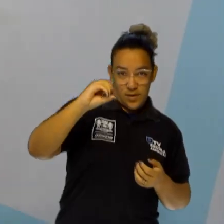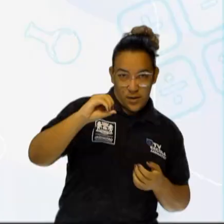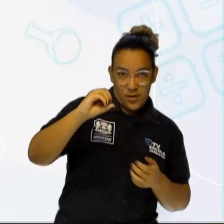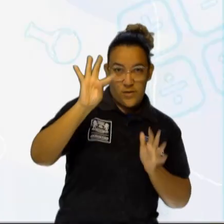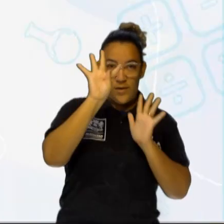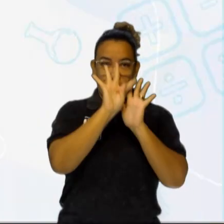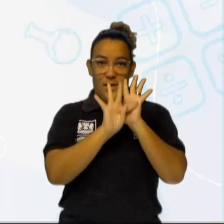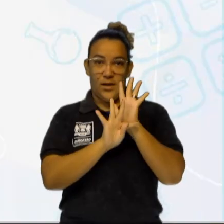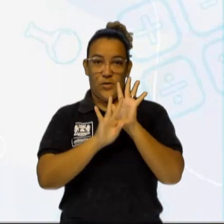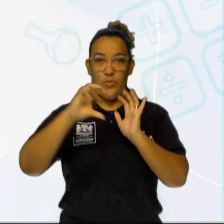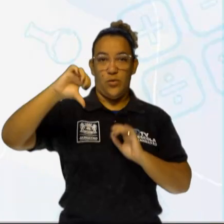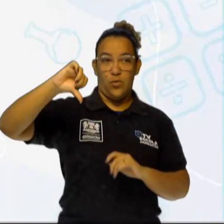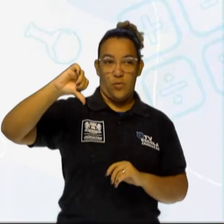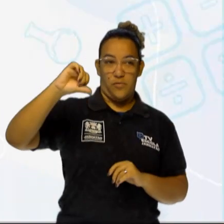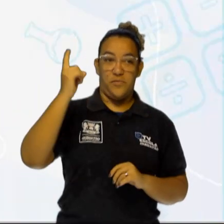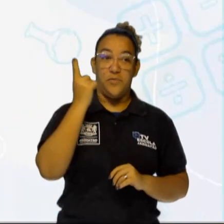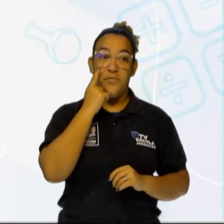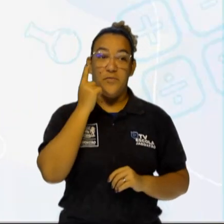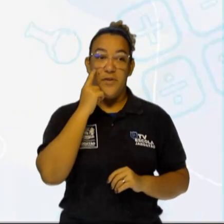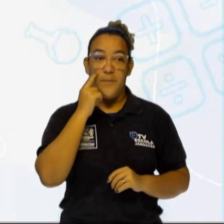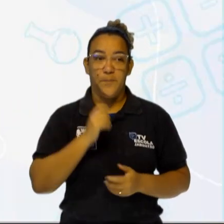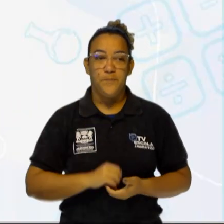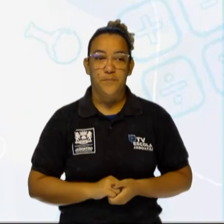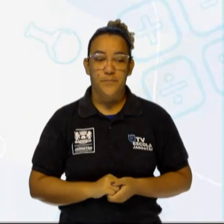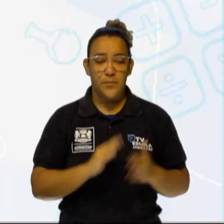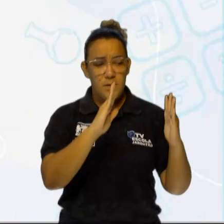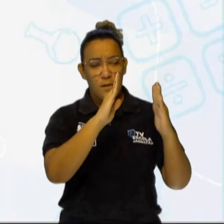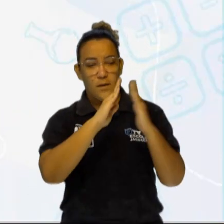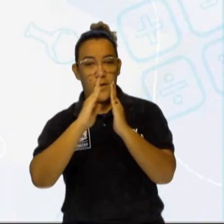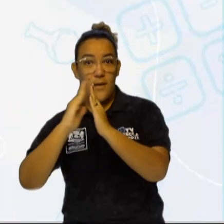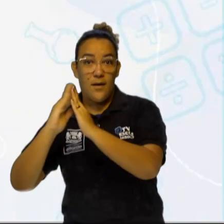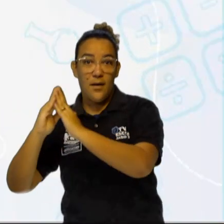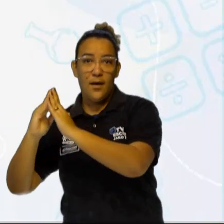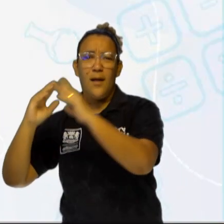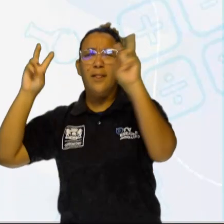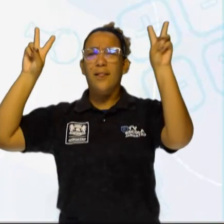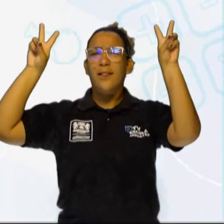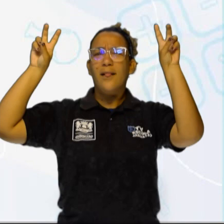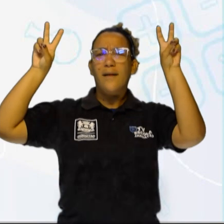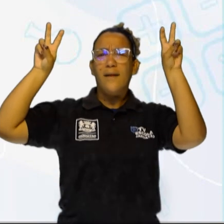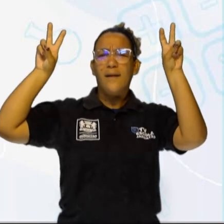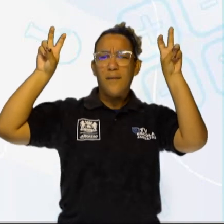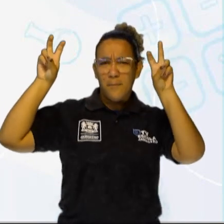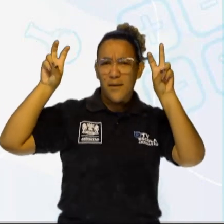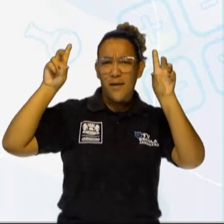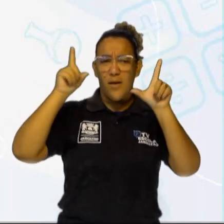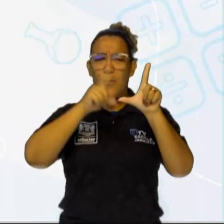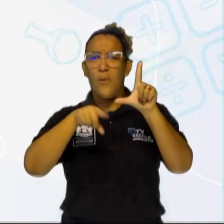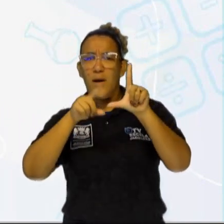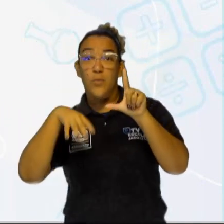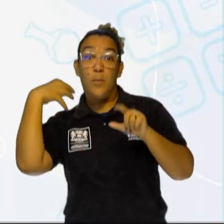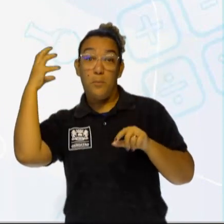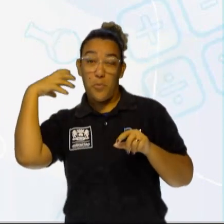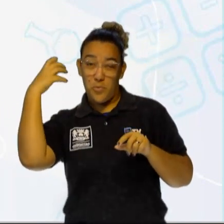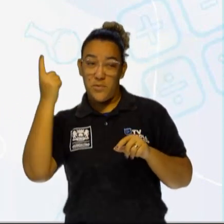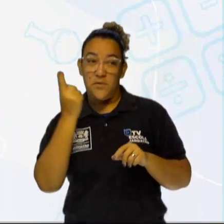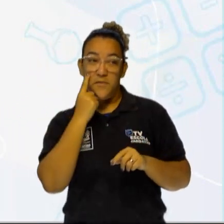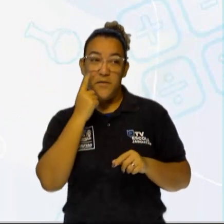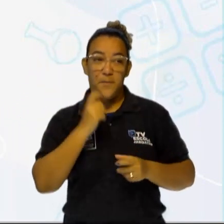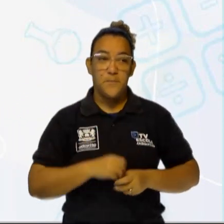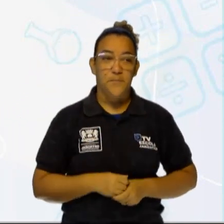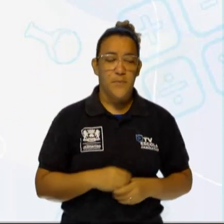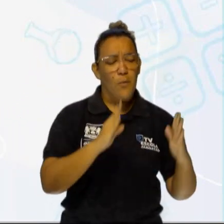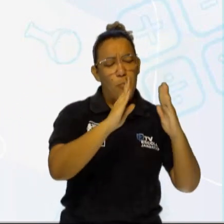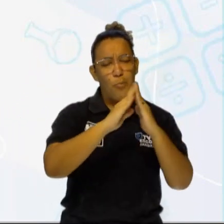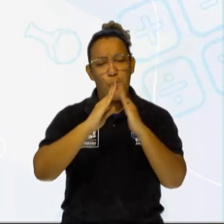nós temos um texto chamado Vilarejo, né? Esse texto, na verdade, é a letra de uma canção. Diz assim: há um vilarejo